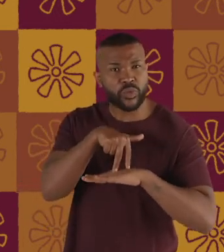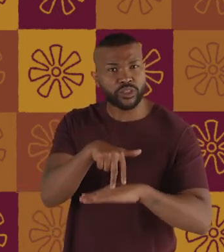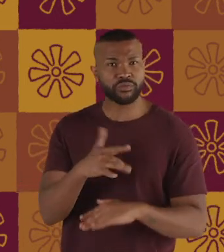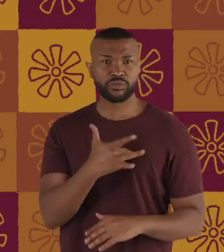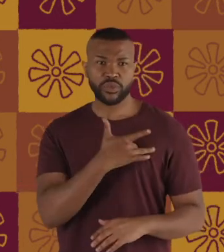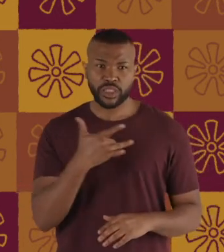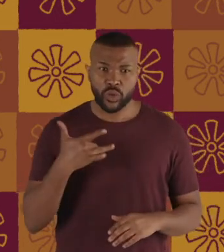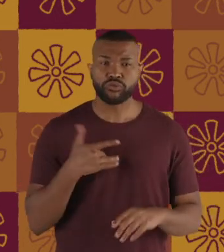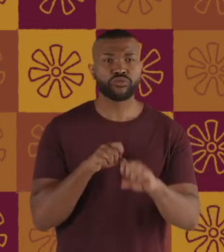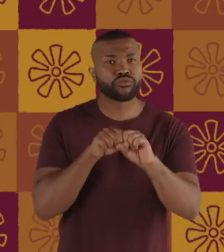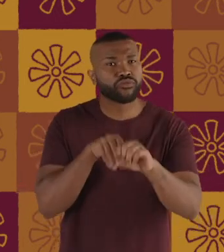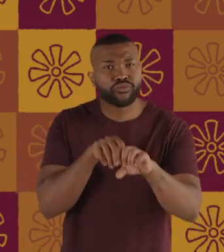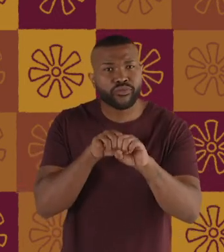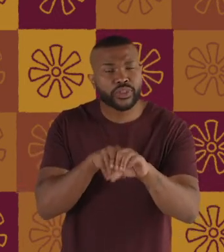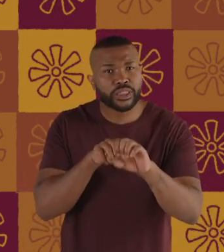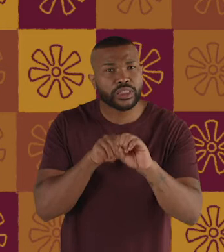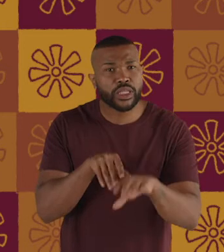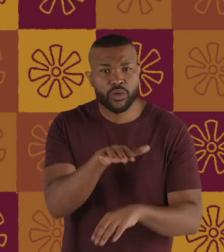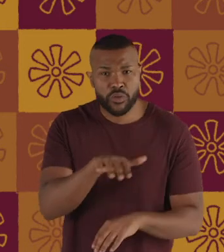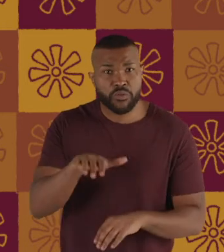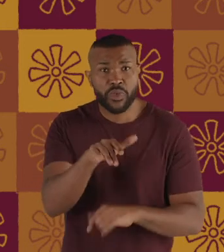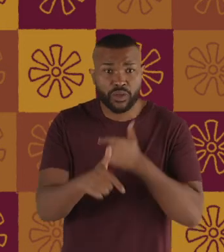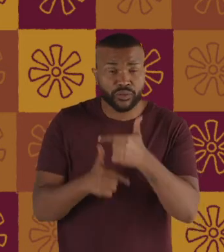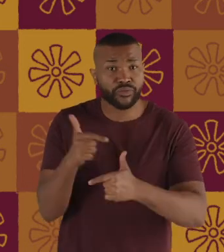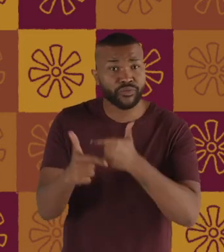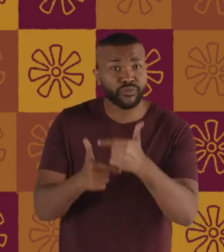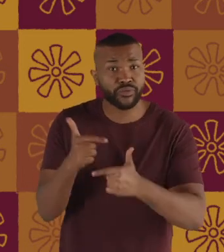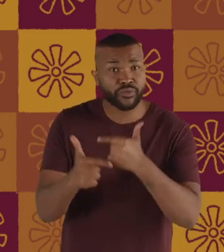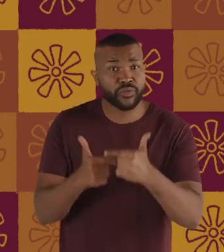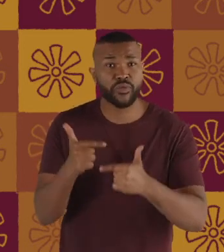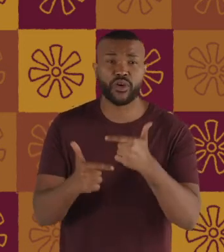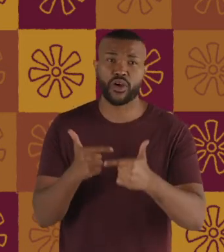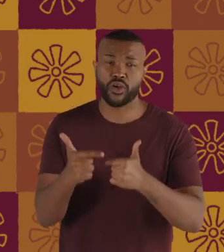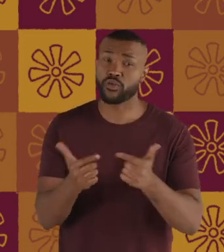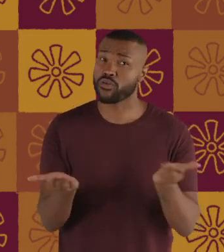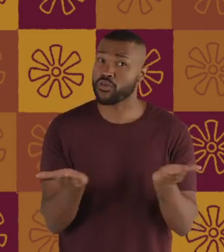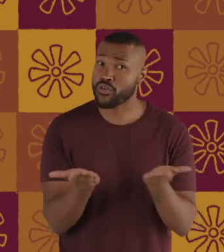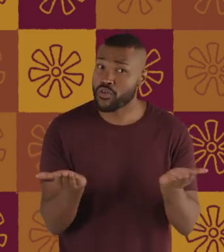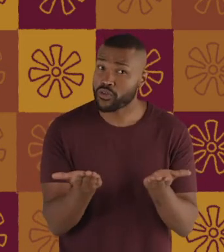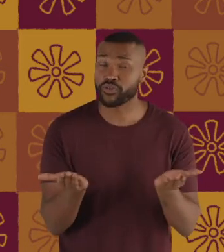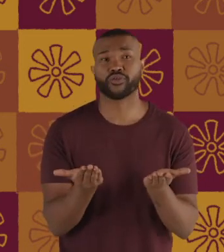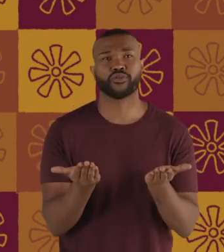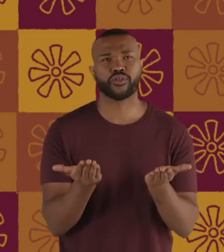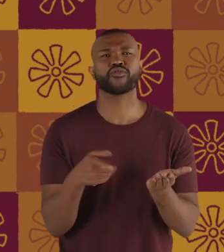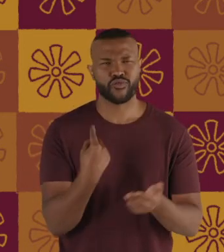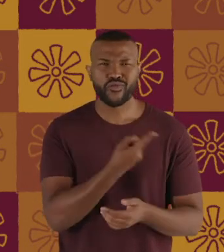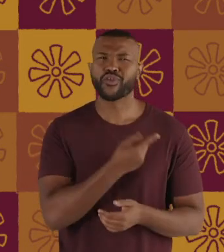afirmativas na saúde, na educação, no mercado de trabalho. E